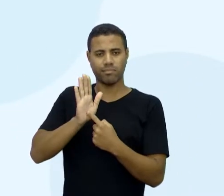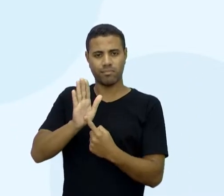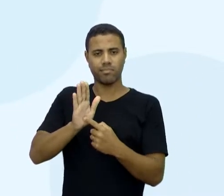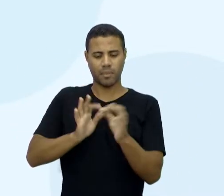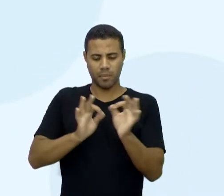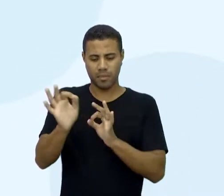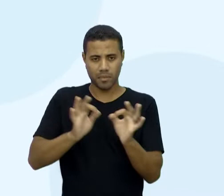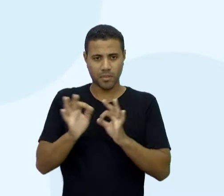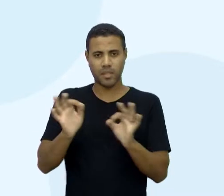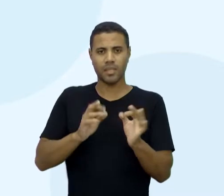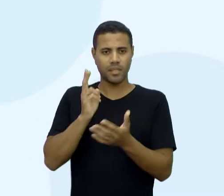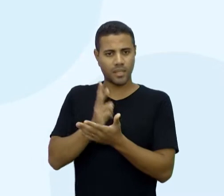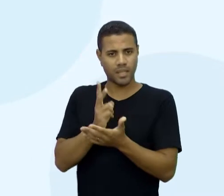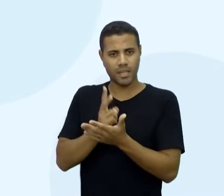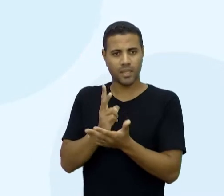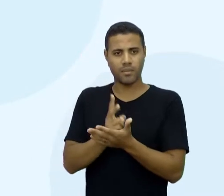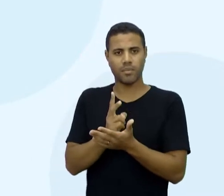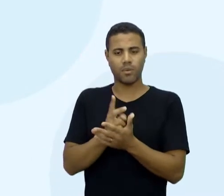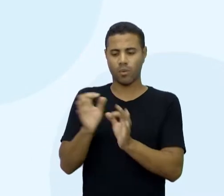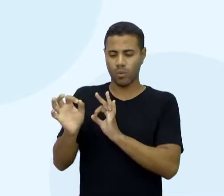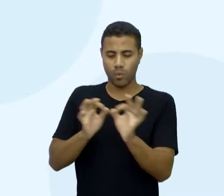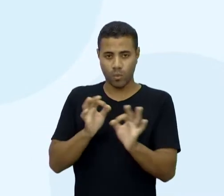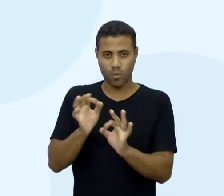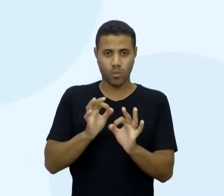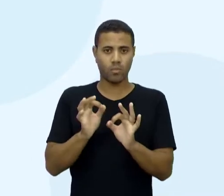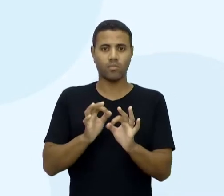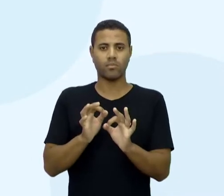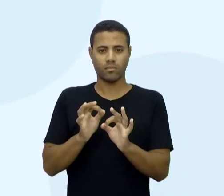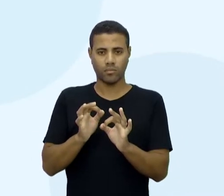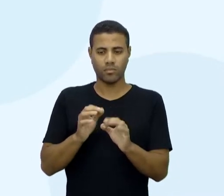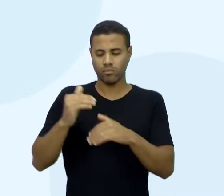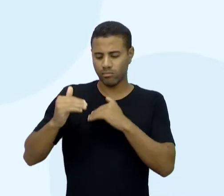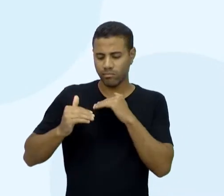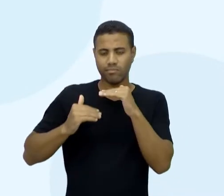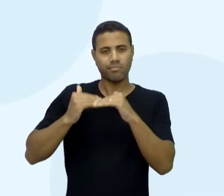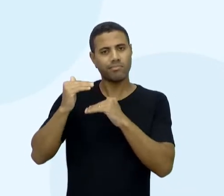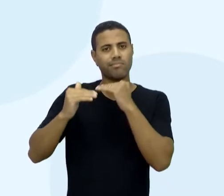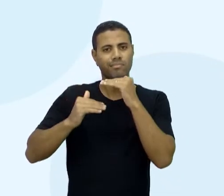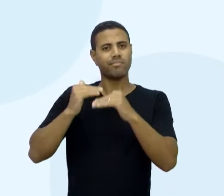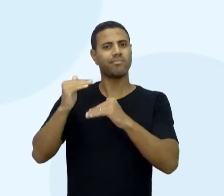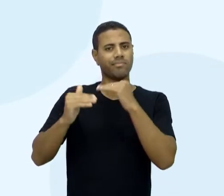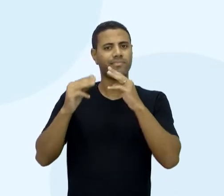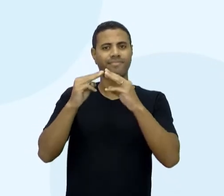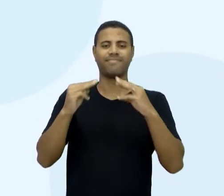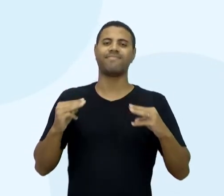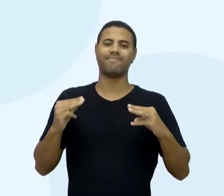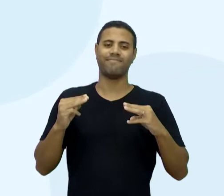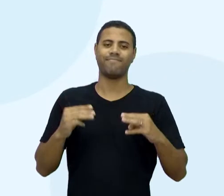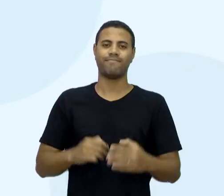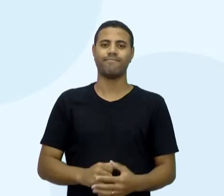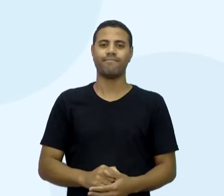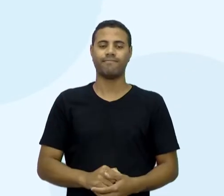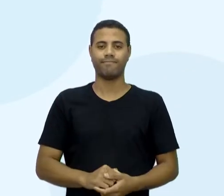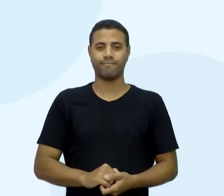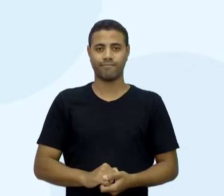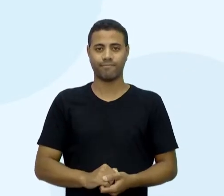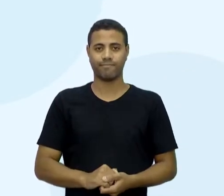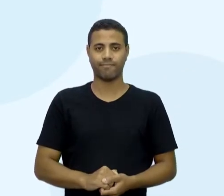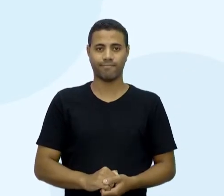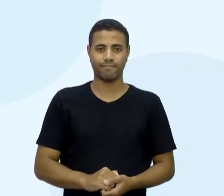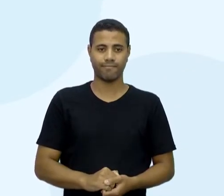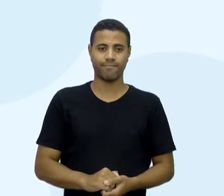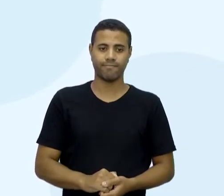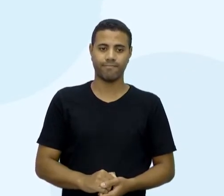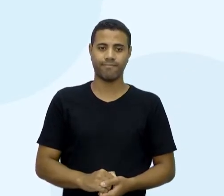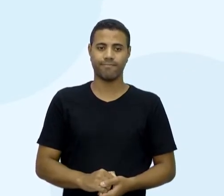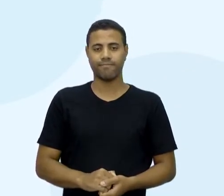programas e projetos voltados à organização e o desenvolvimento dos museus. Bem,